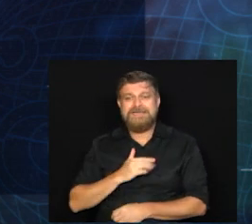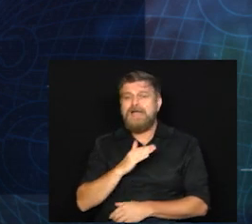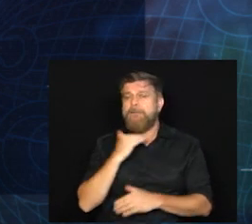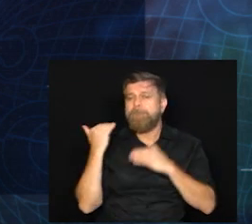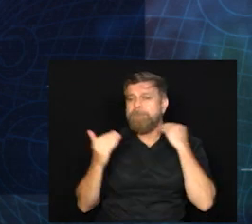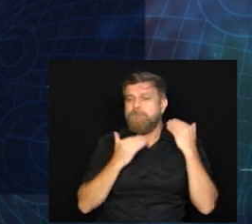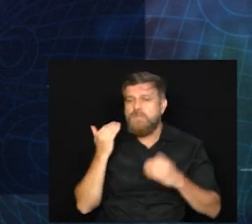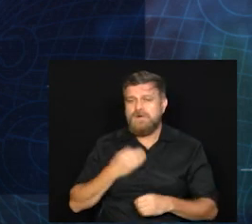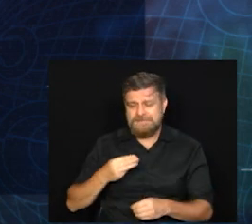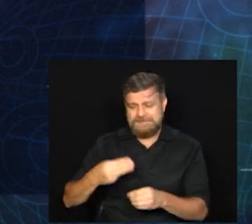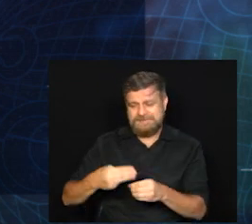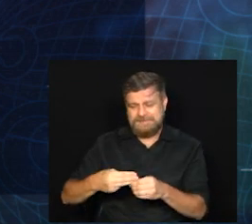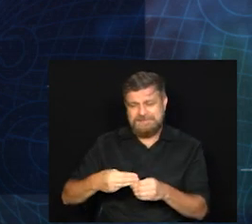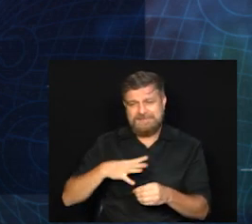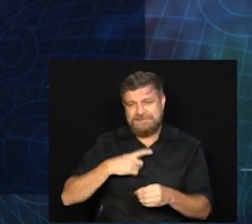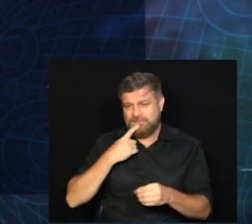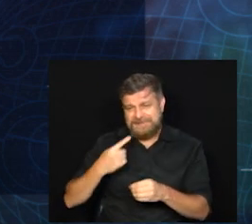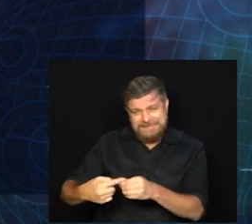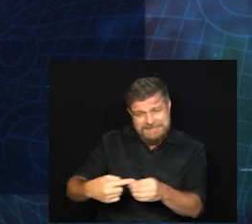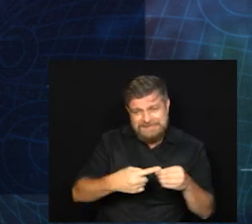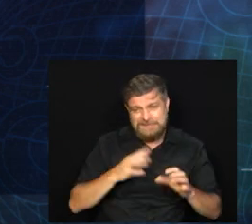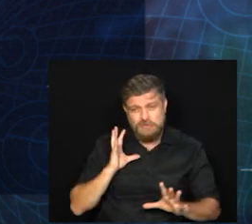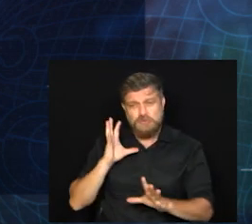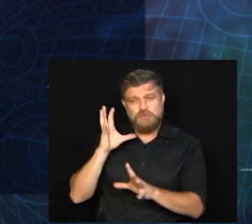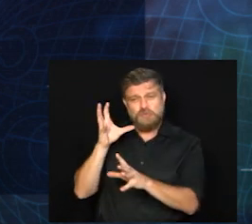região metropolitana de Campinas